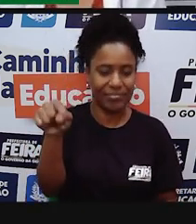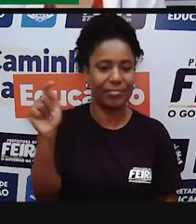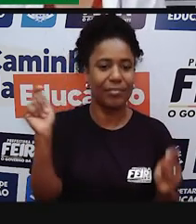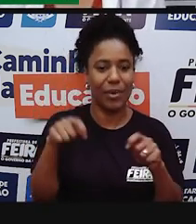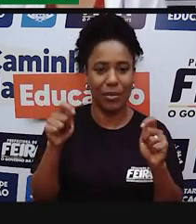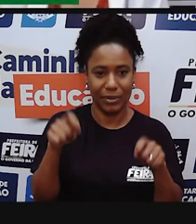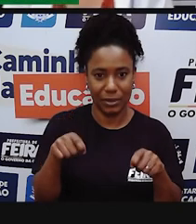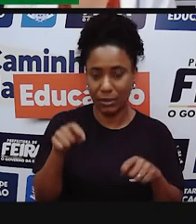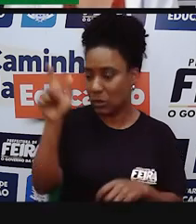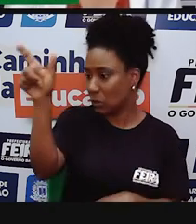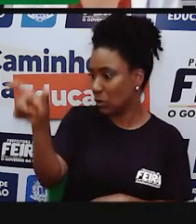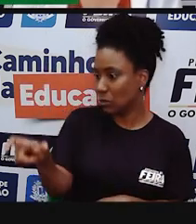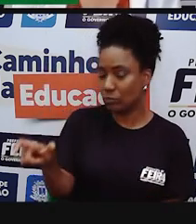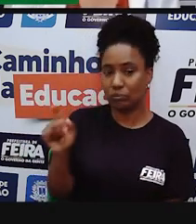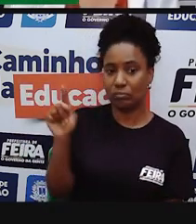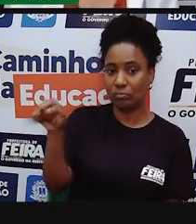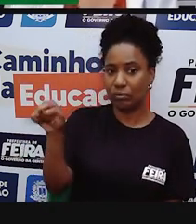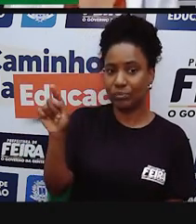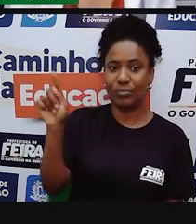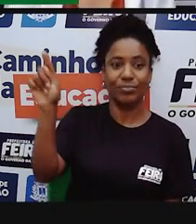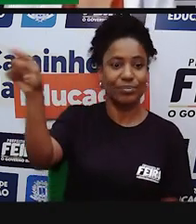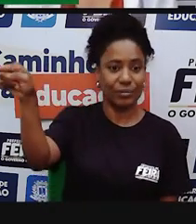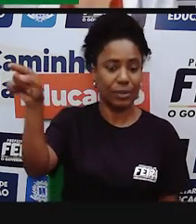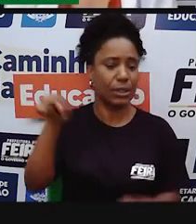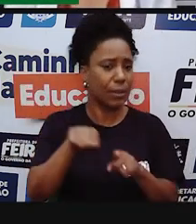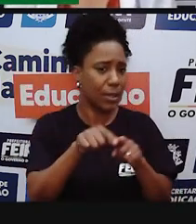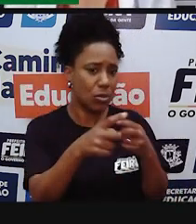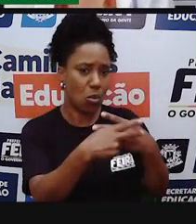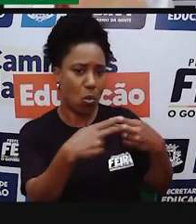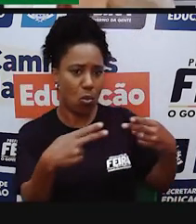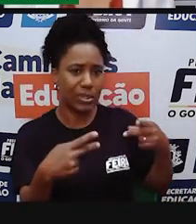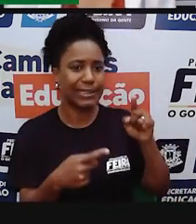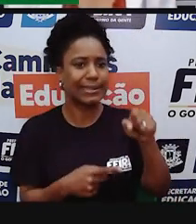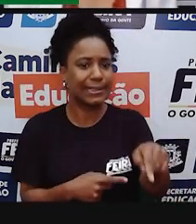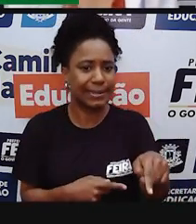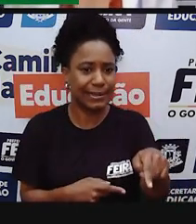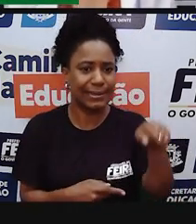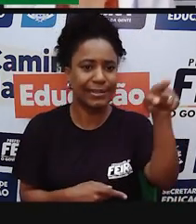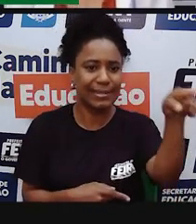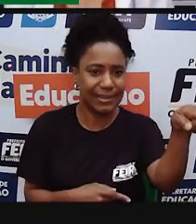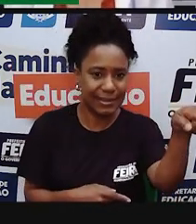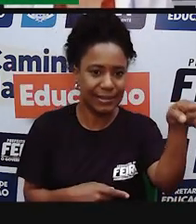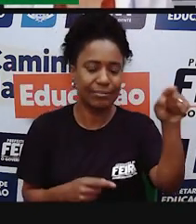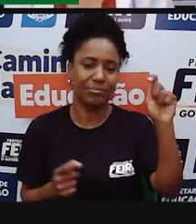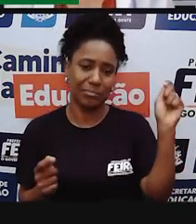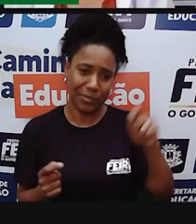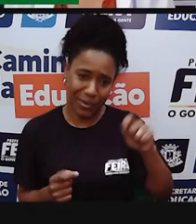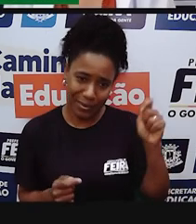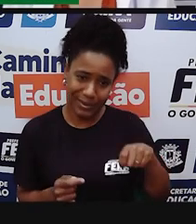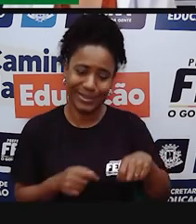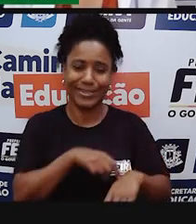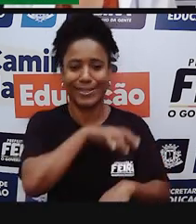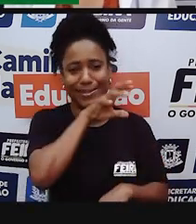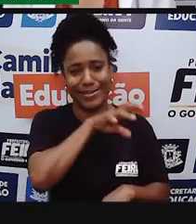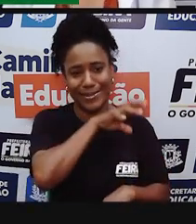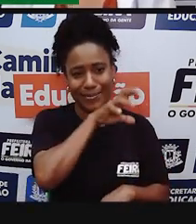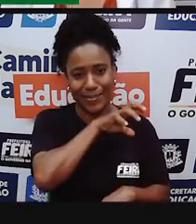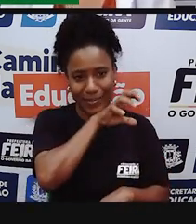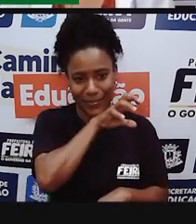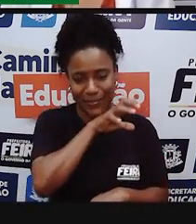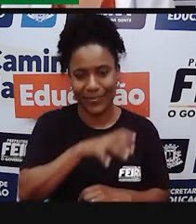só as pessoas a gente também se refere Às vezes a objetos a coisas animais bom